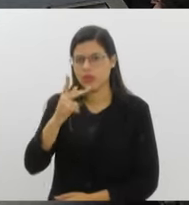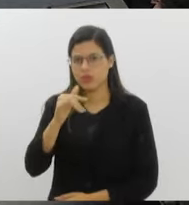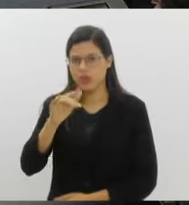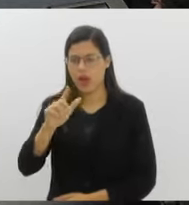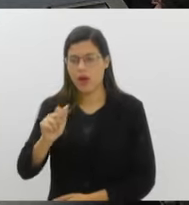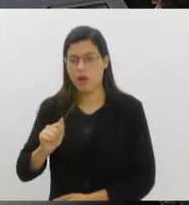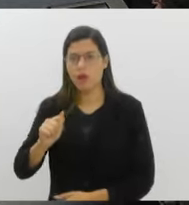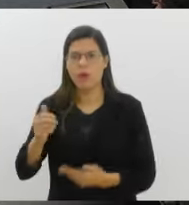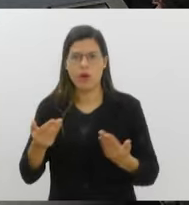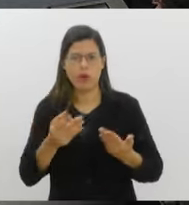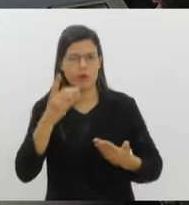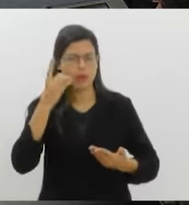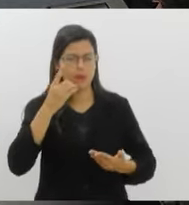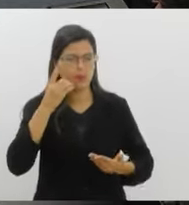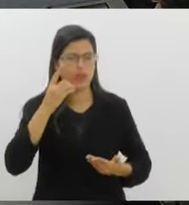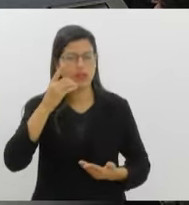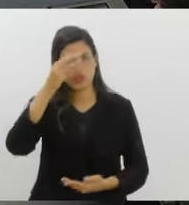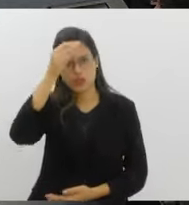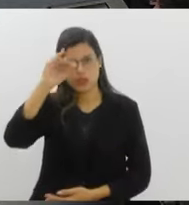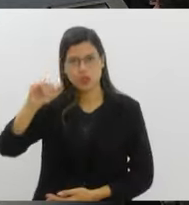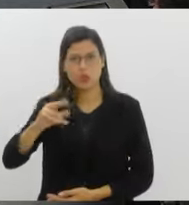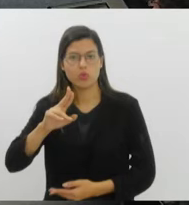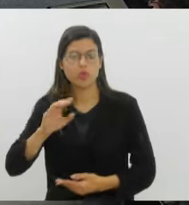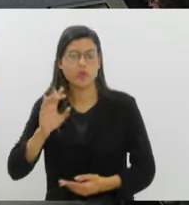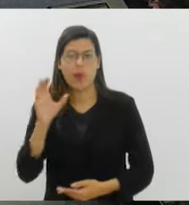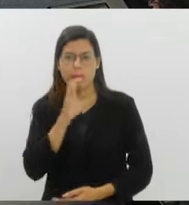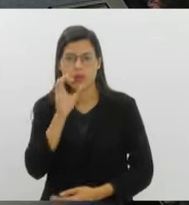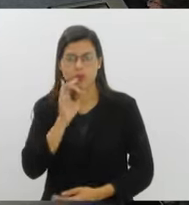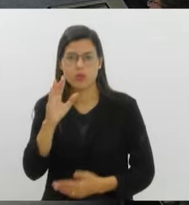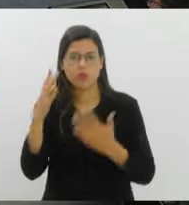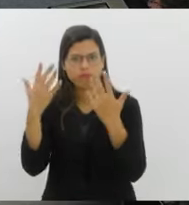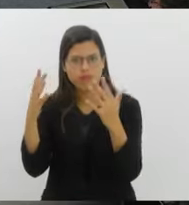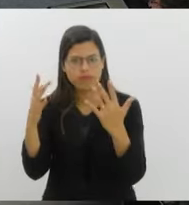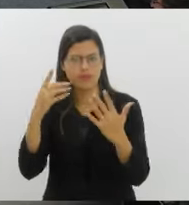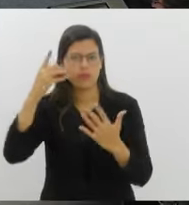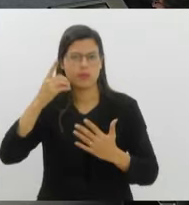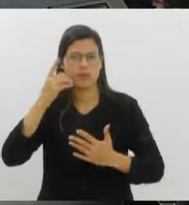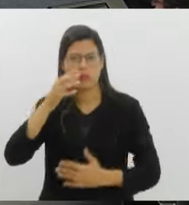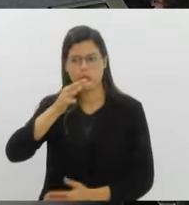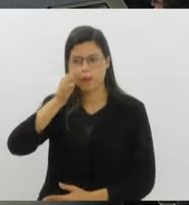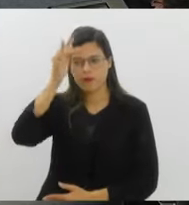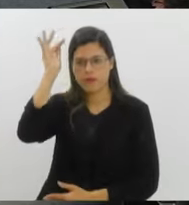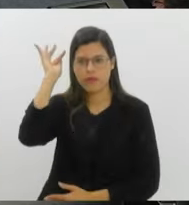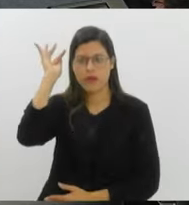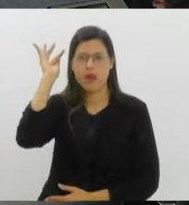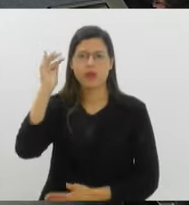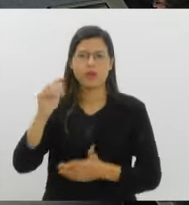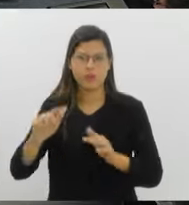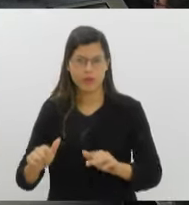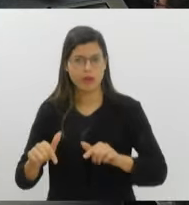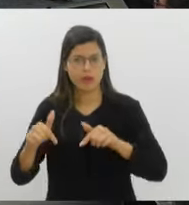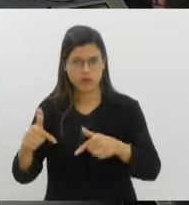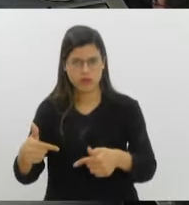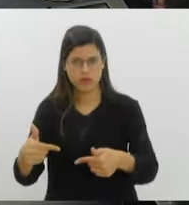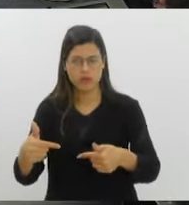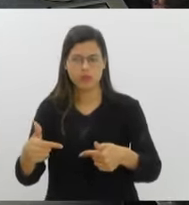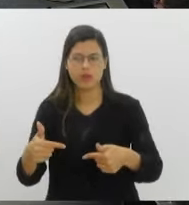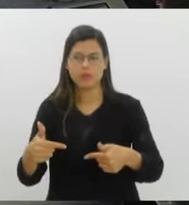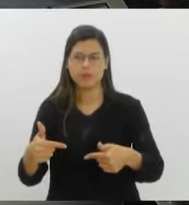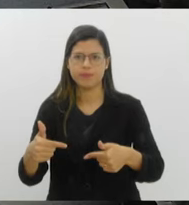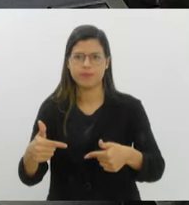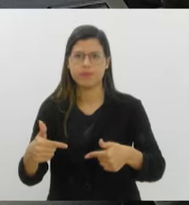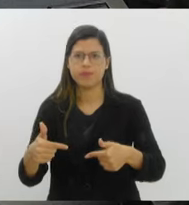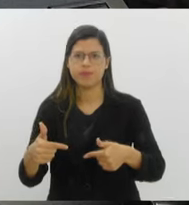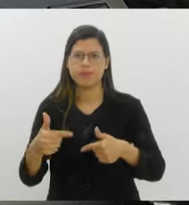bem rapidamente, só parabenizar o deputado Fred Pacheco pela iniciativa, né, de